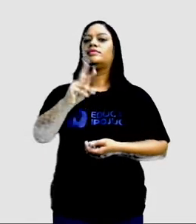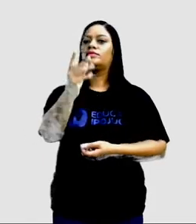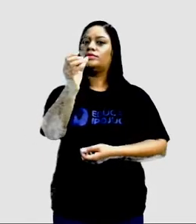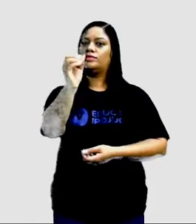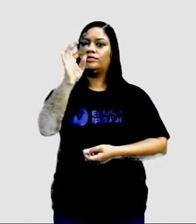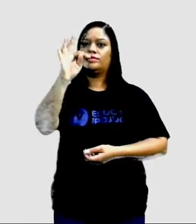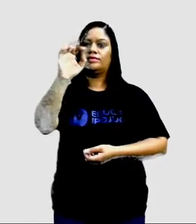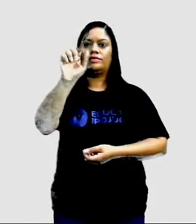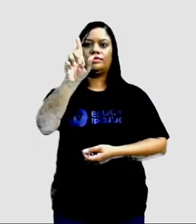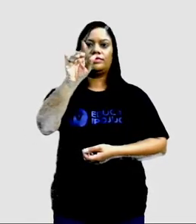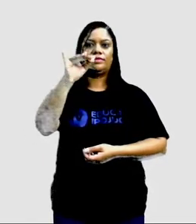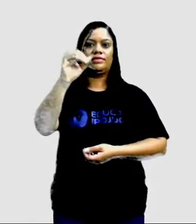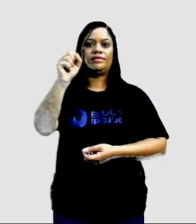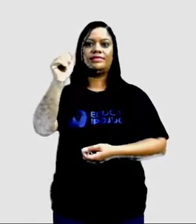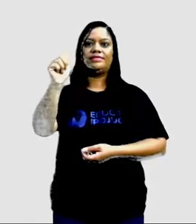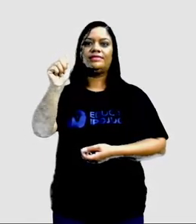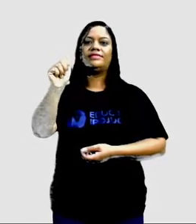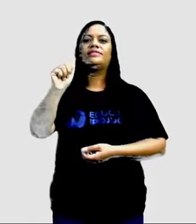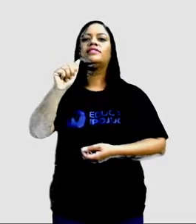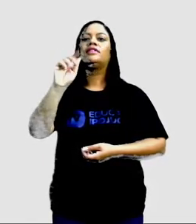hortaliça, hora,